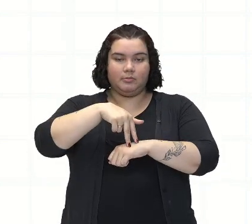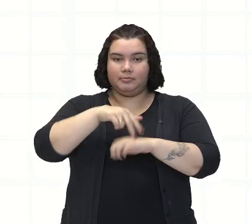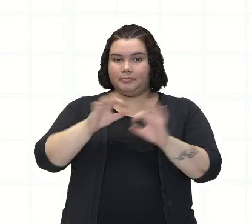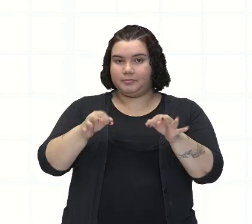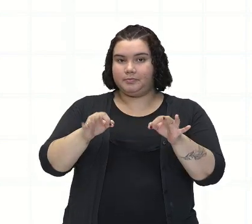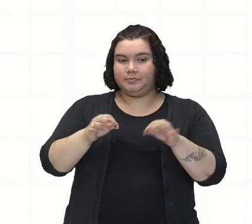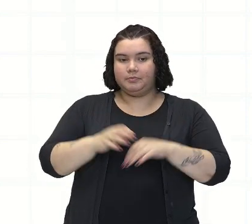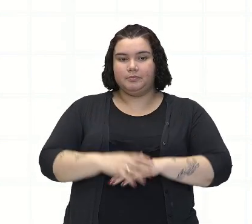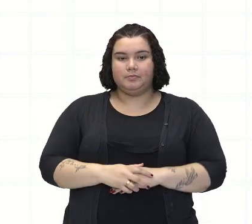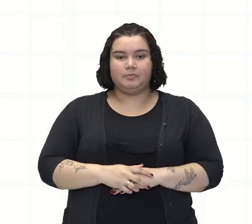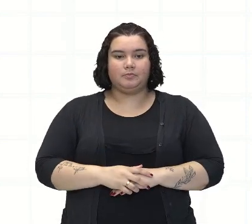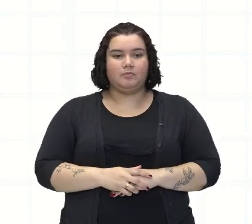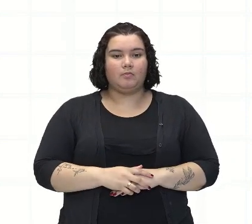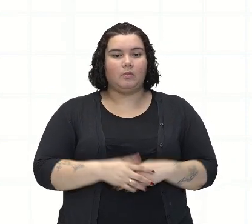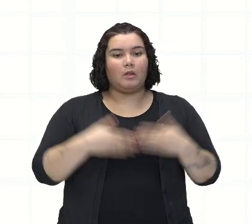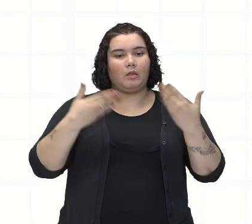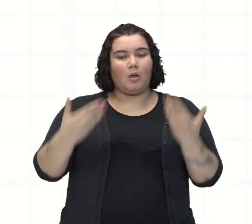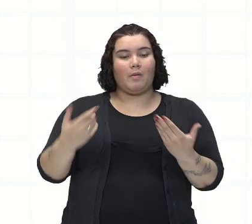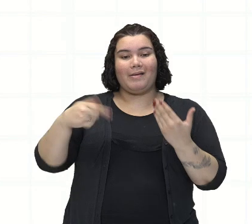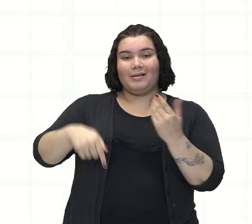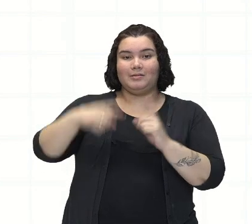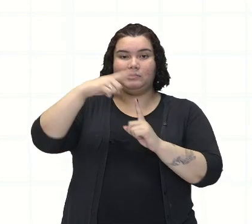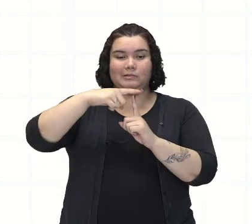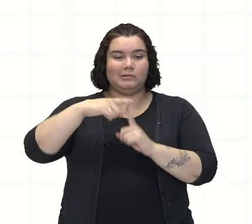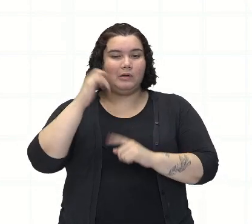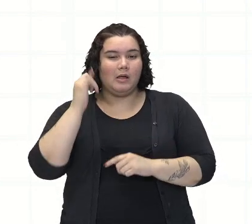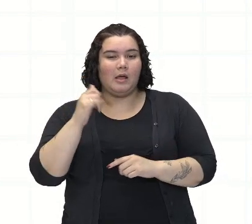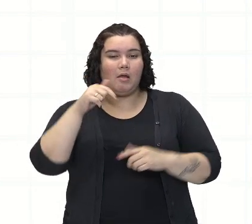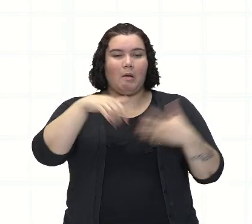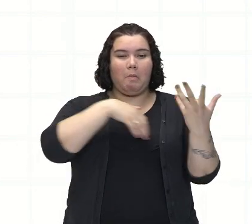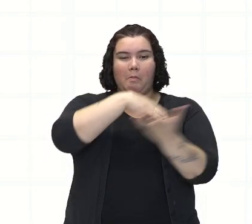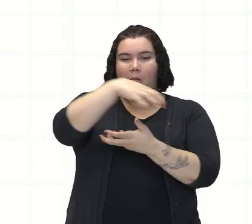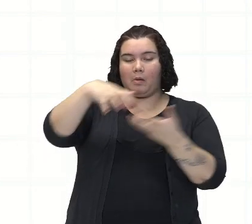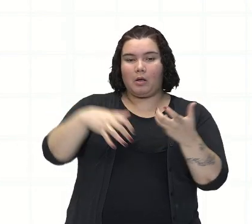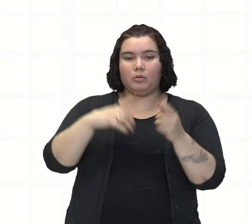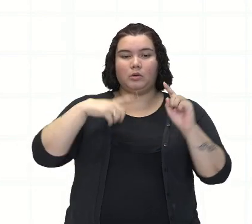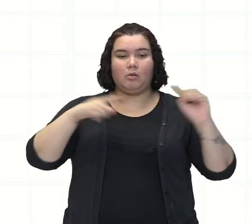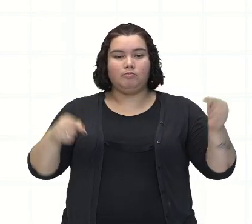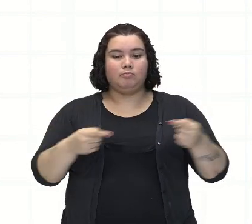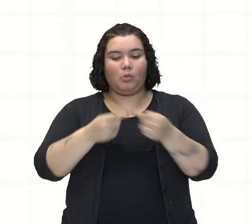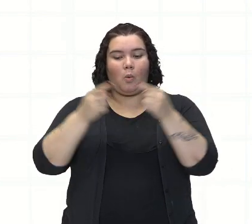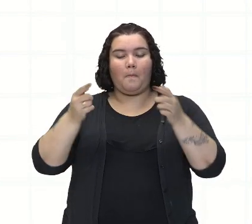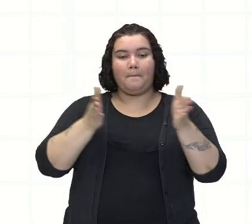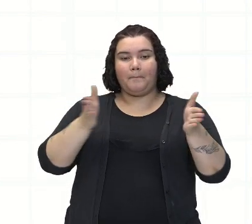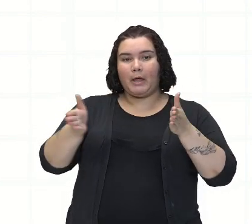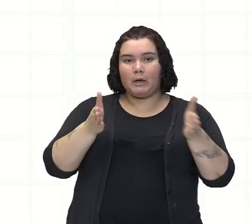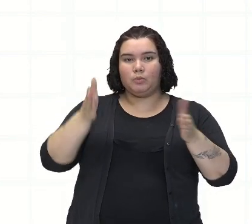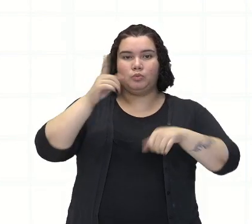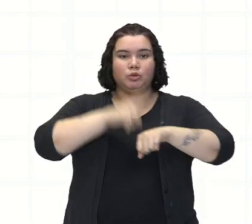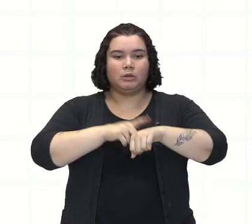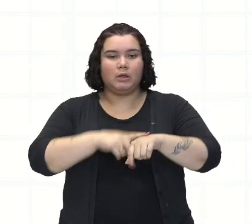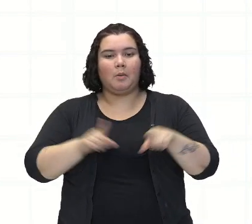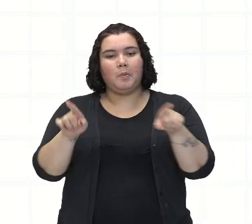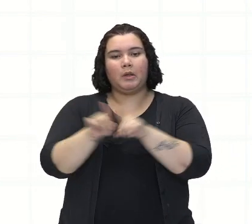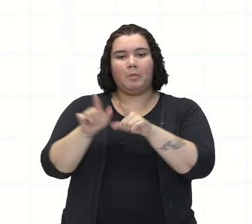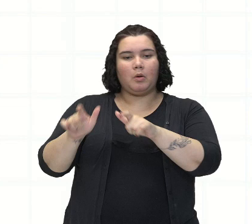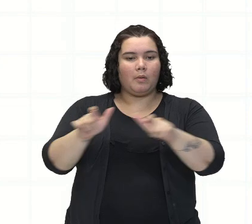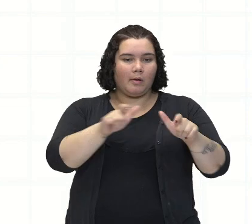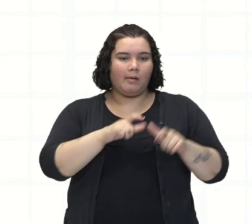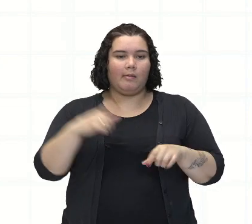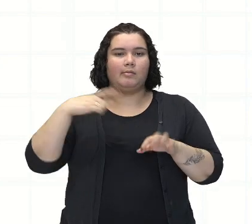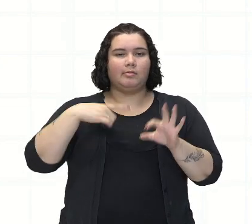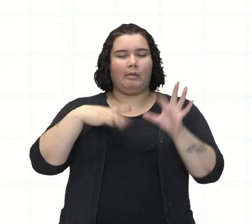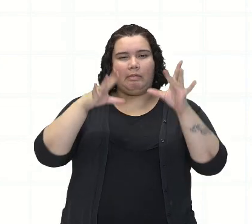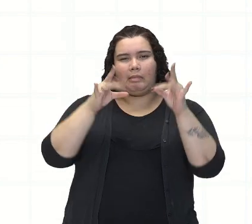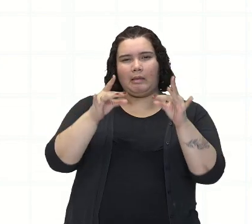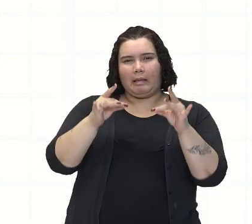protagonista. Nestas narrativas, as complicações da trama, juntamente com o tempo e o espaço em que ocorrem, são precisamente